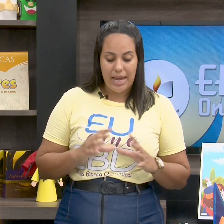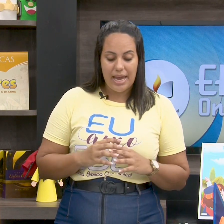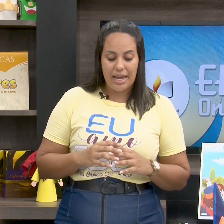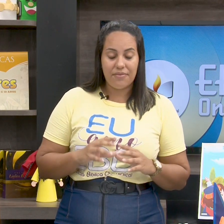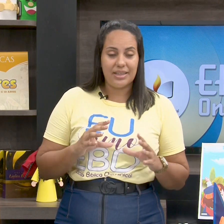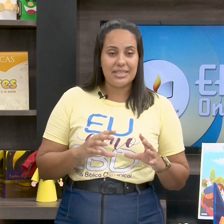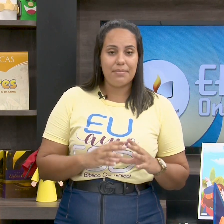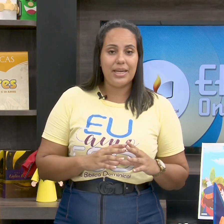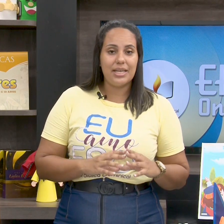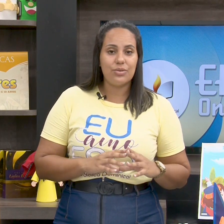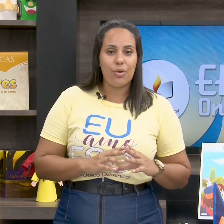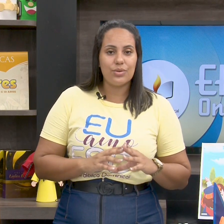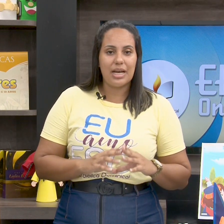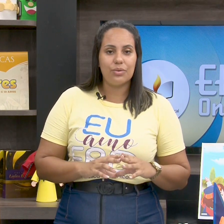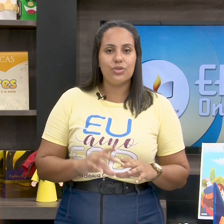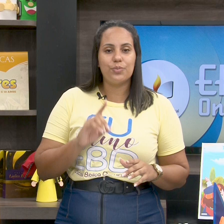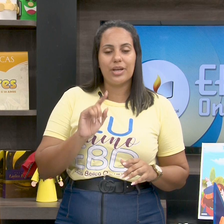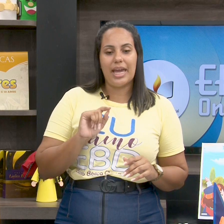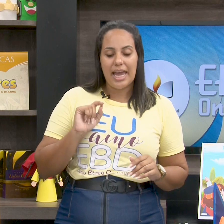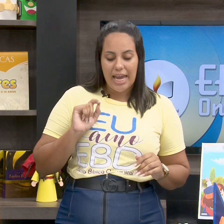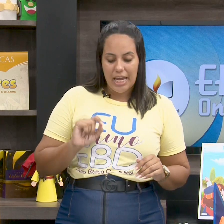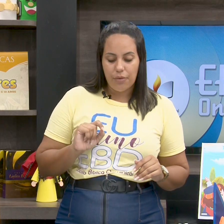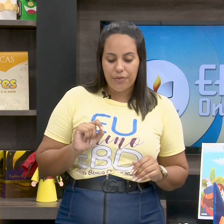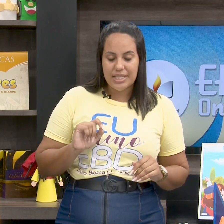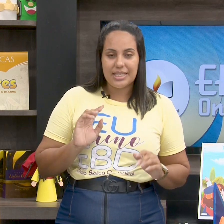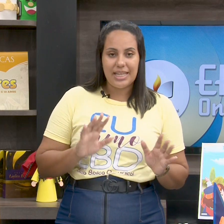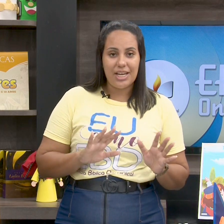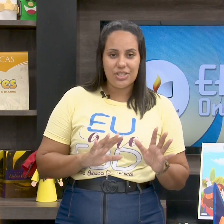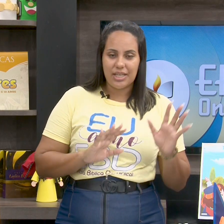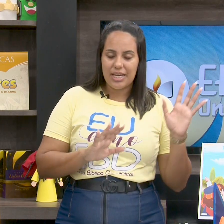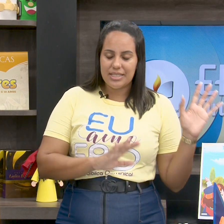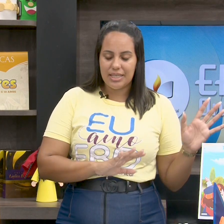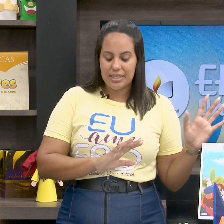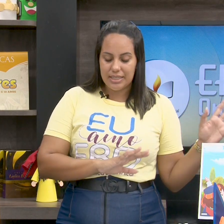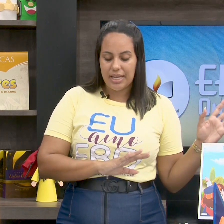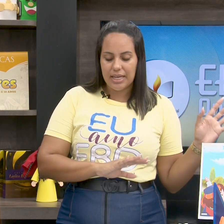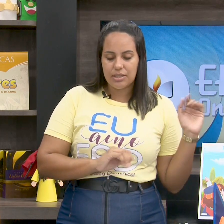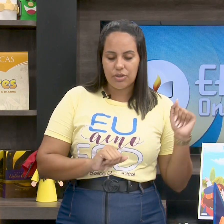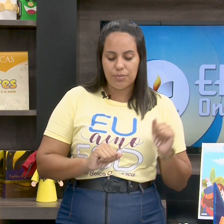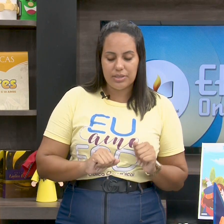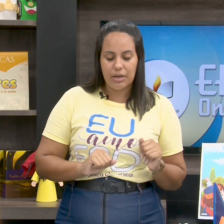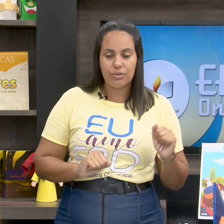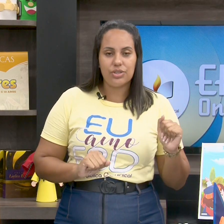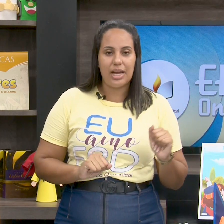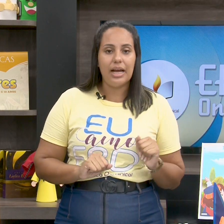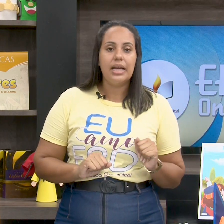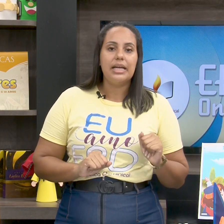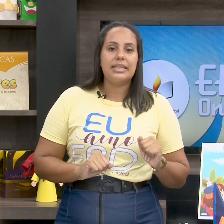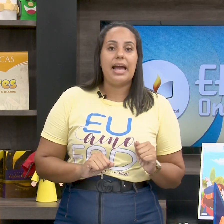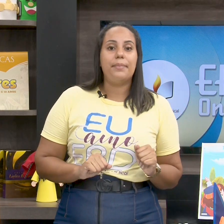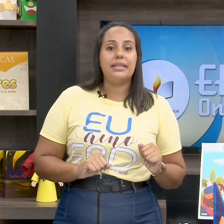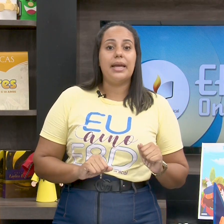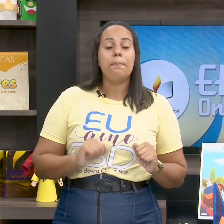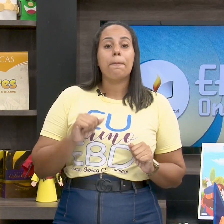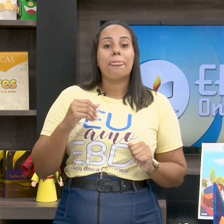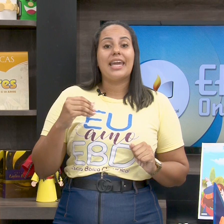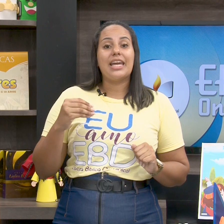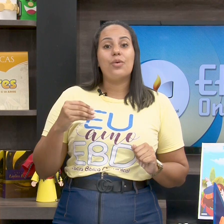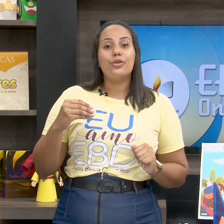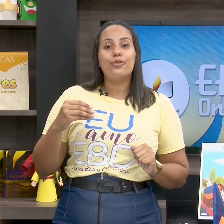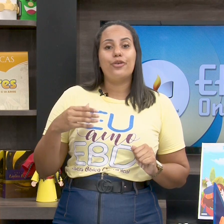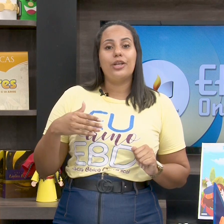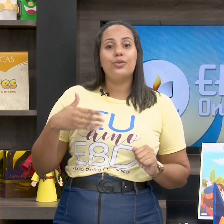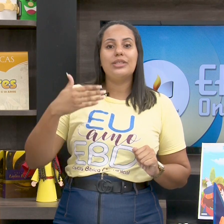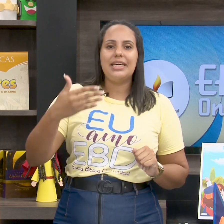isso, enfatizar bem isso com os alunos, porque eu fiz esse teste, né? Ensinei isso aos meus alunos lá na EBD.